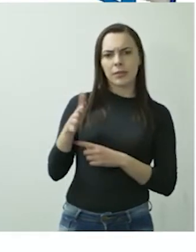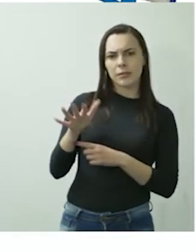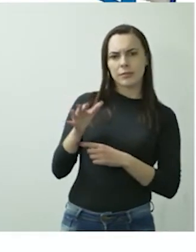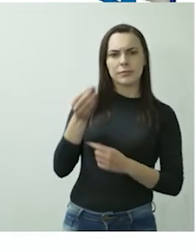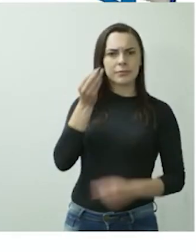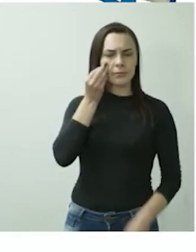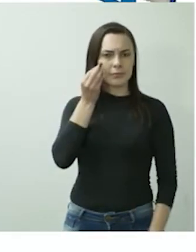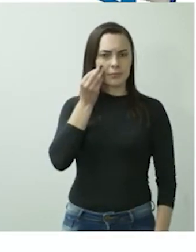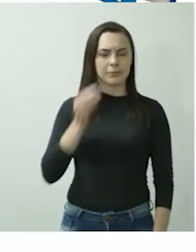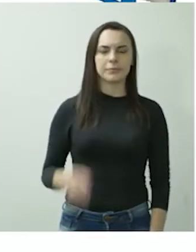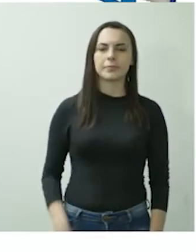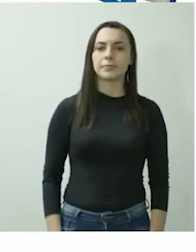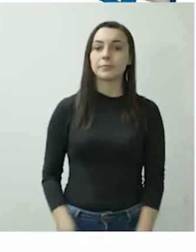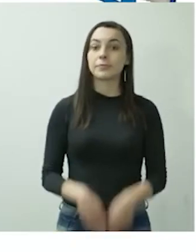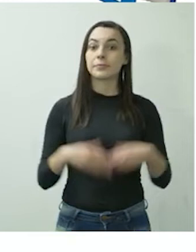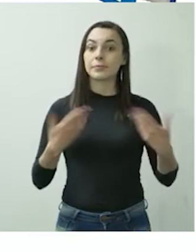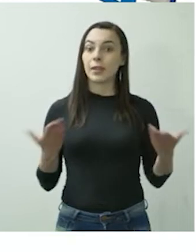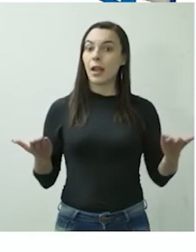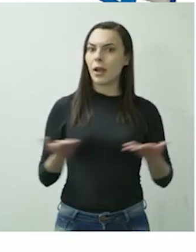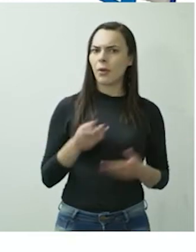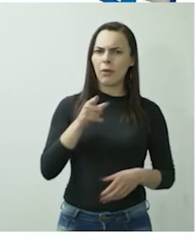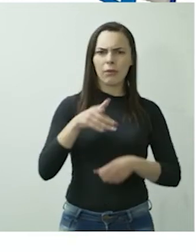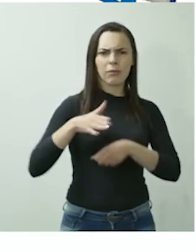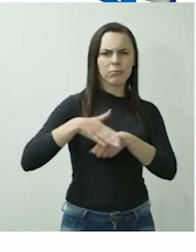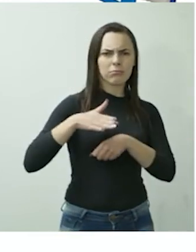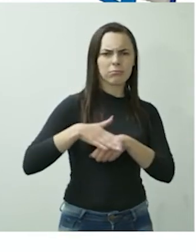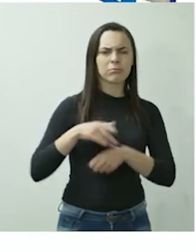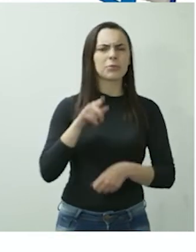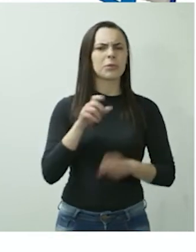estimativa. Então agora é sua vez.